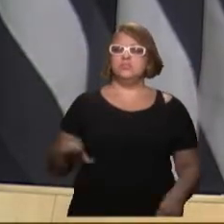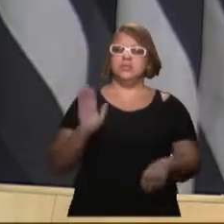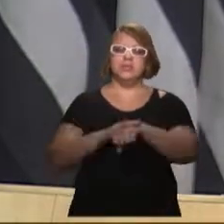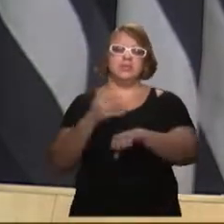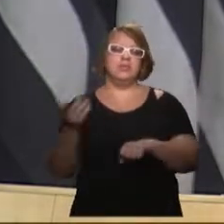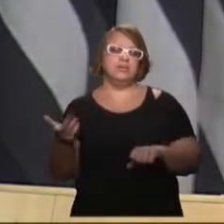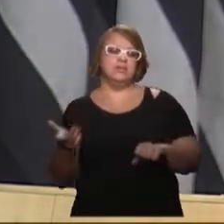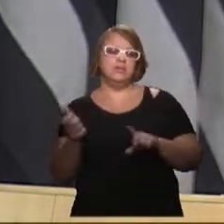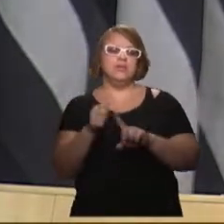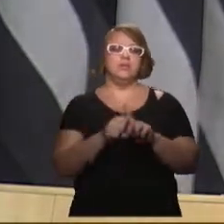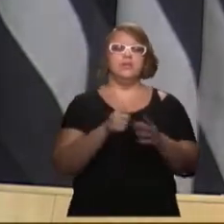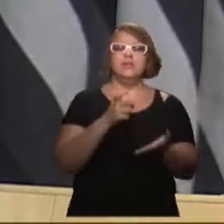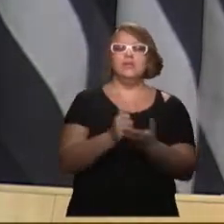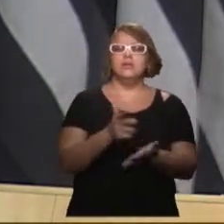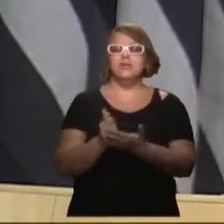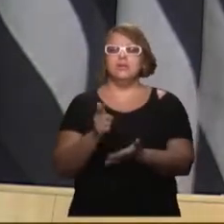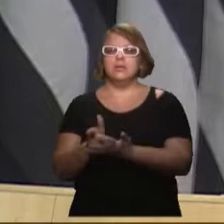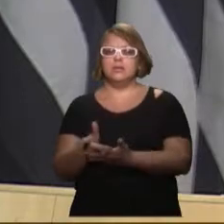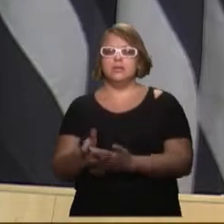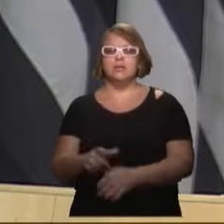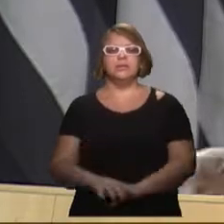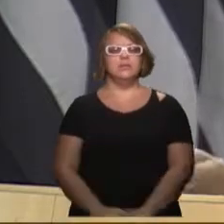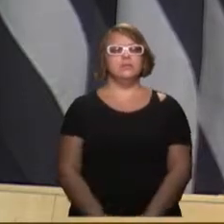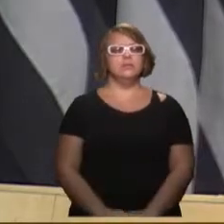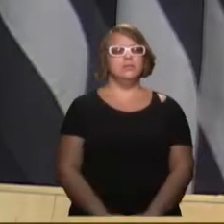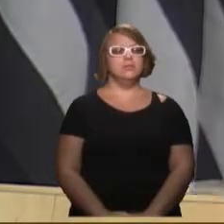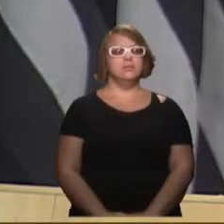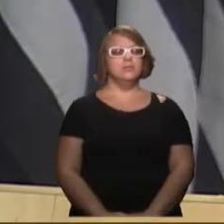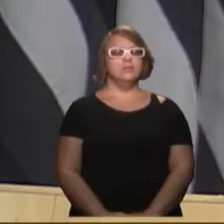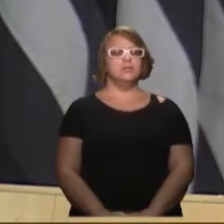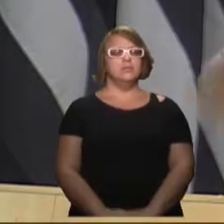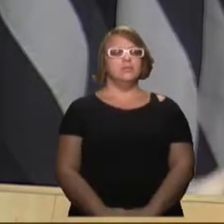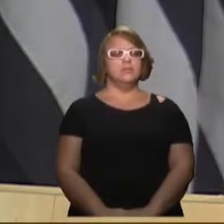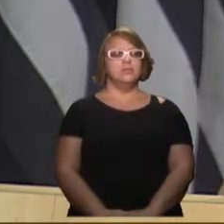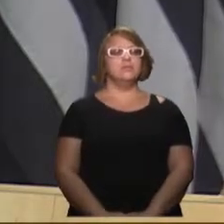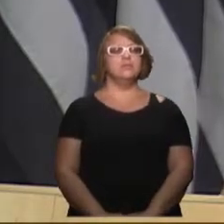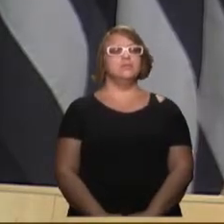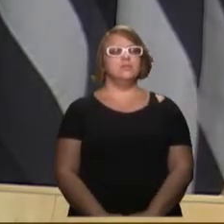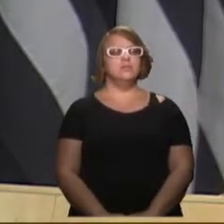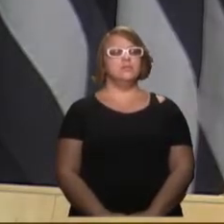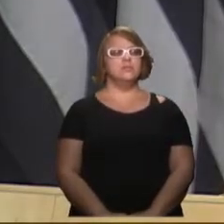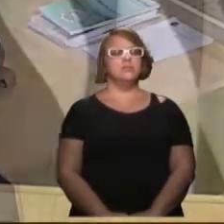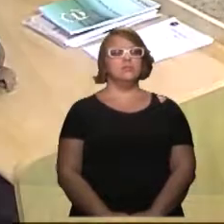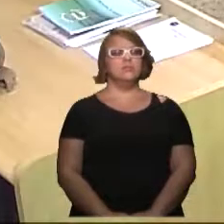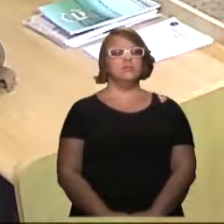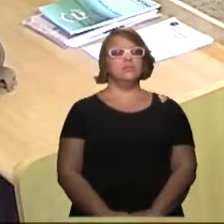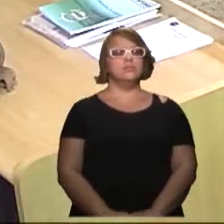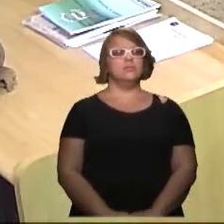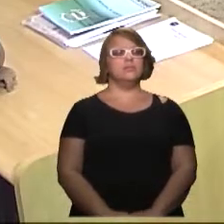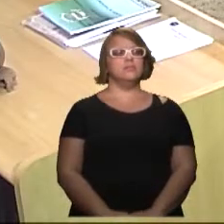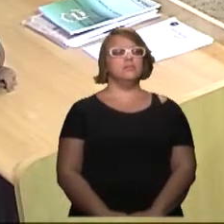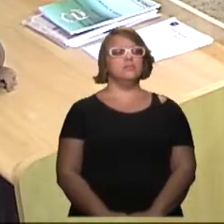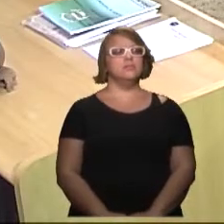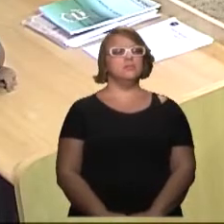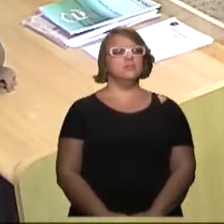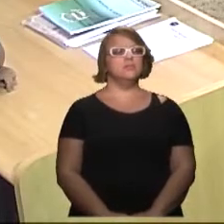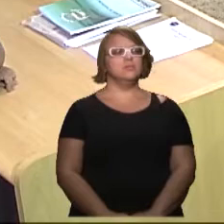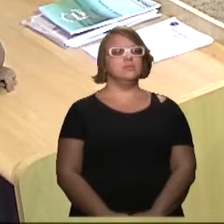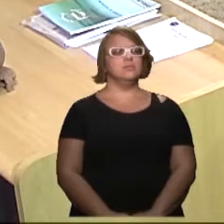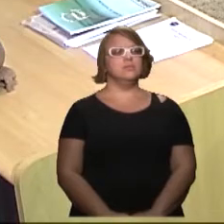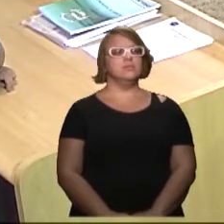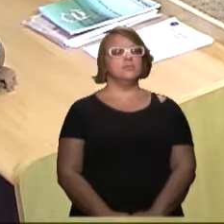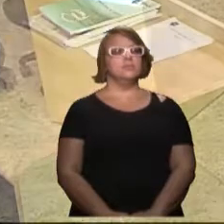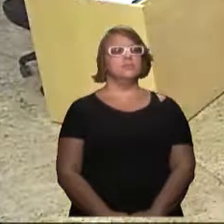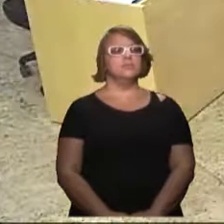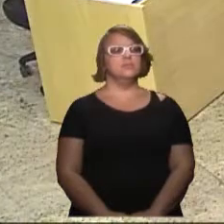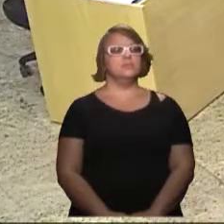verdade, a essência, o conceito é o público, né? Se não me permite, só... Por favor. É um ponto sempre controverso. É que o ensino